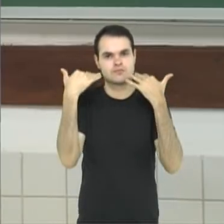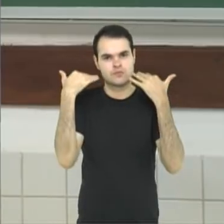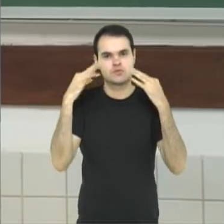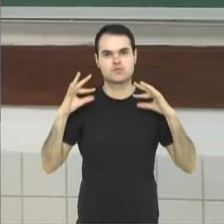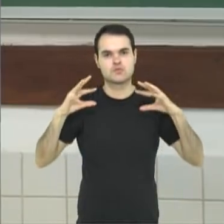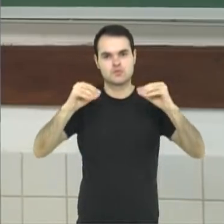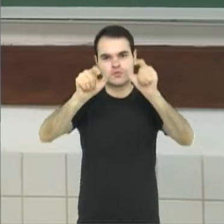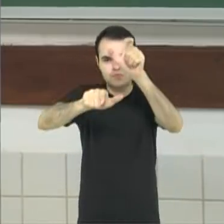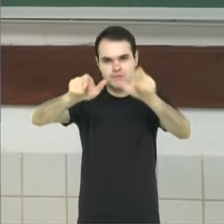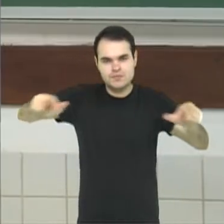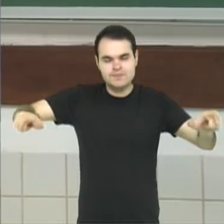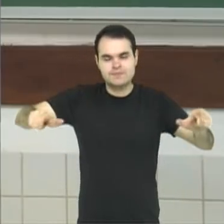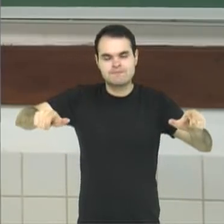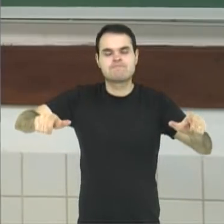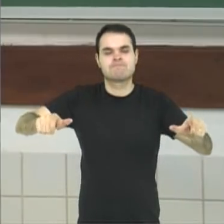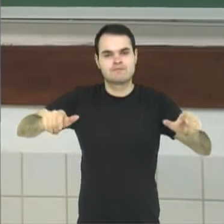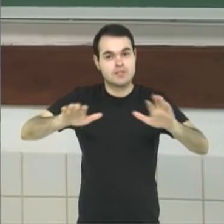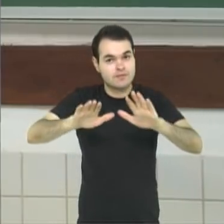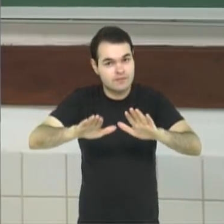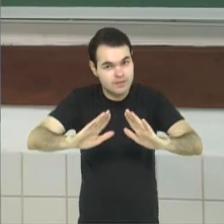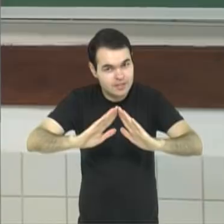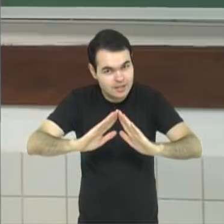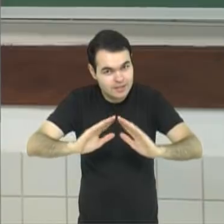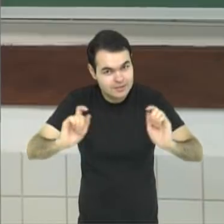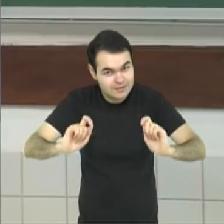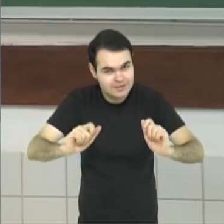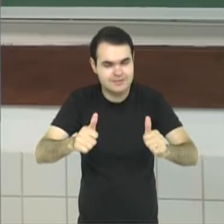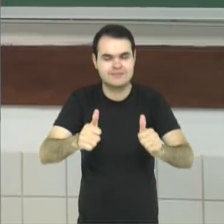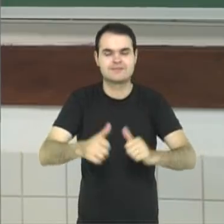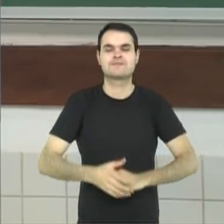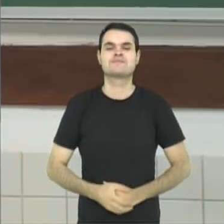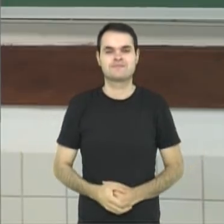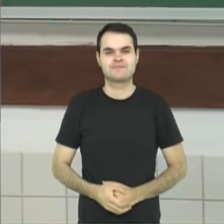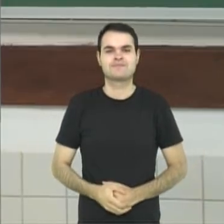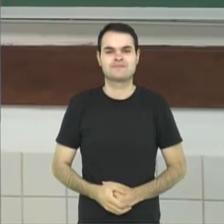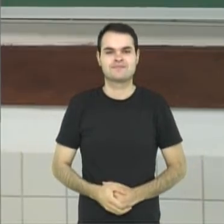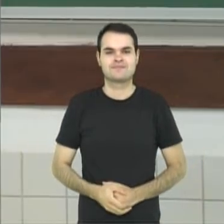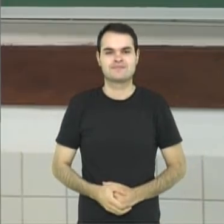imensamente a participação de todas e todos e permaneçam em suas casas se puderem.